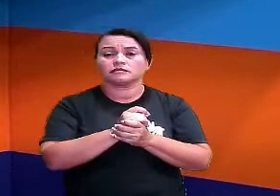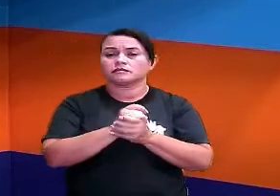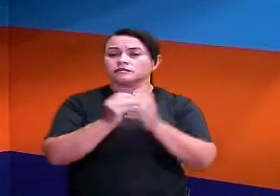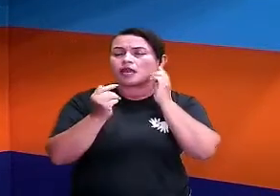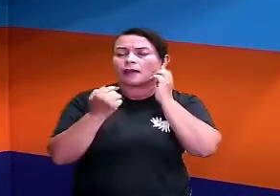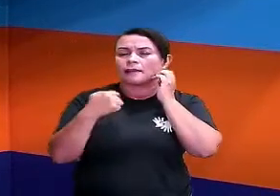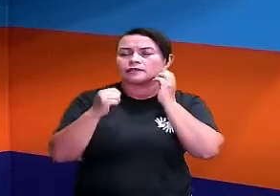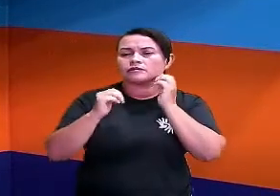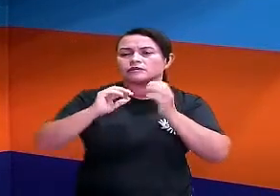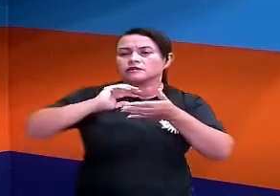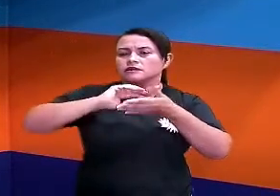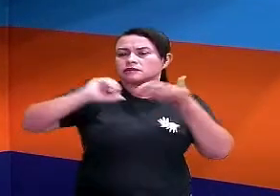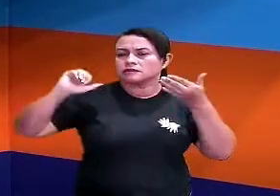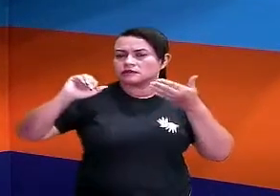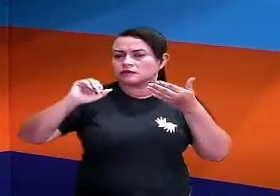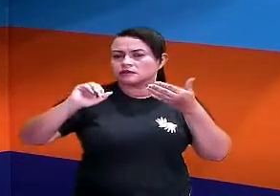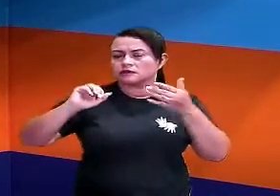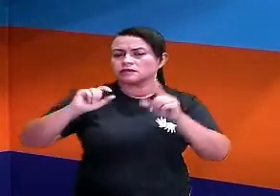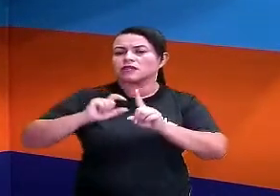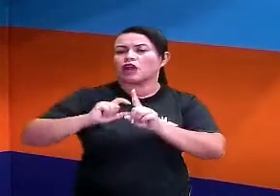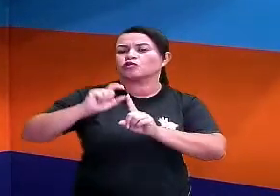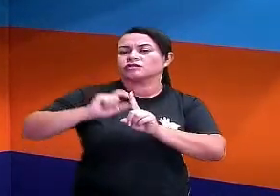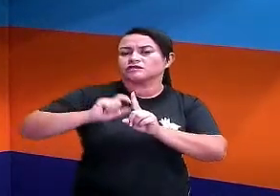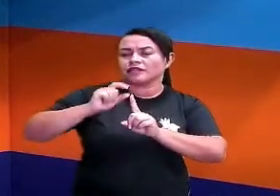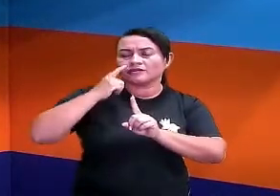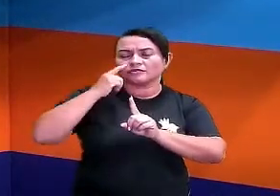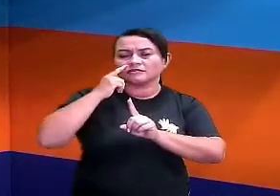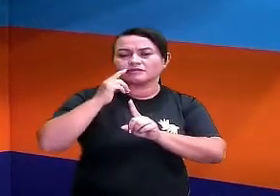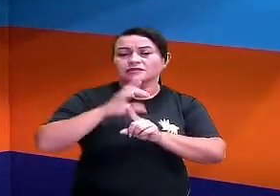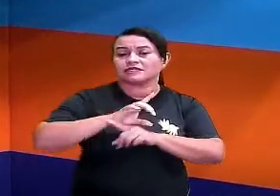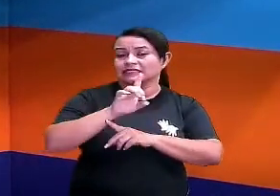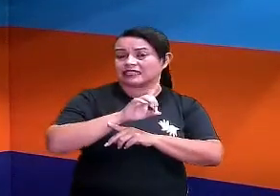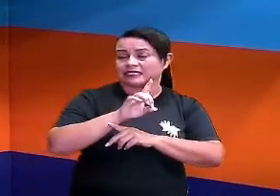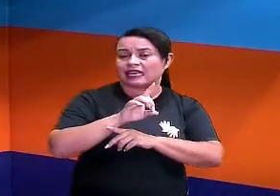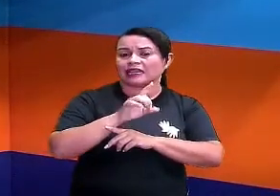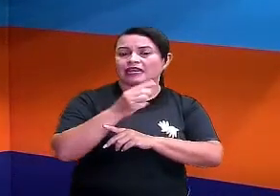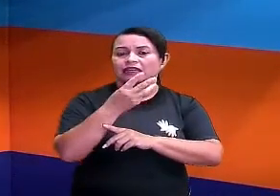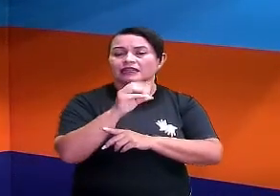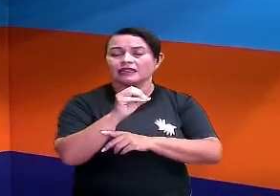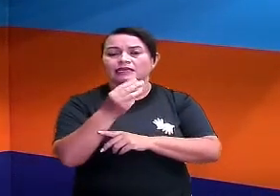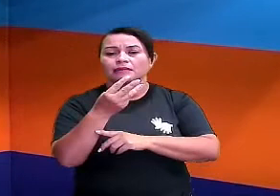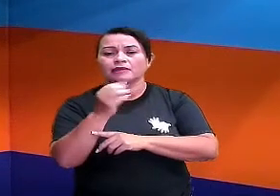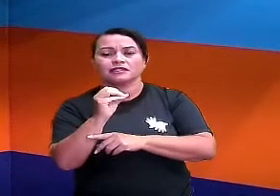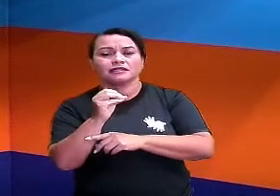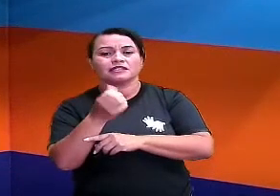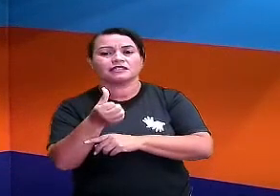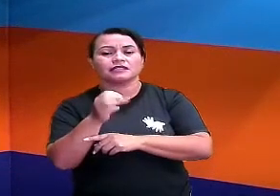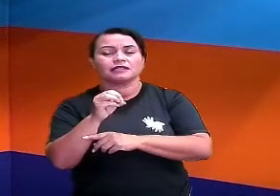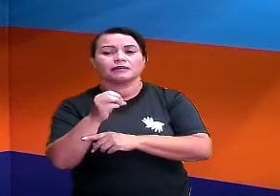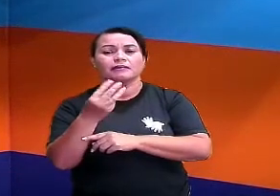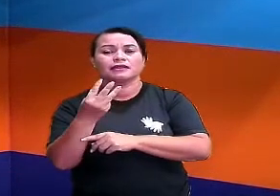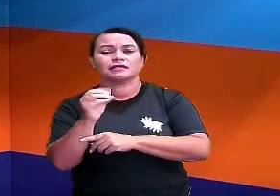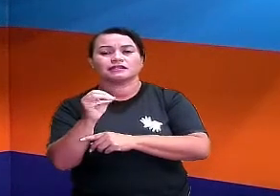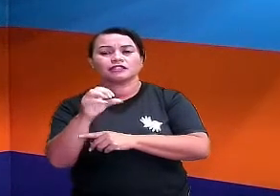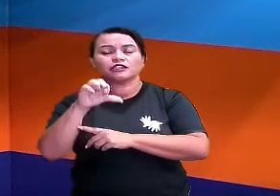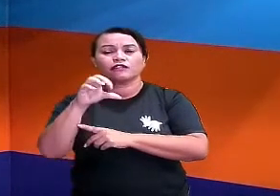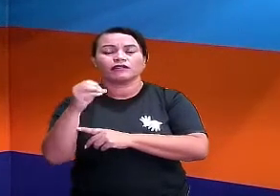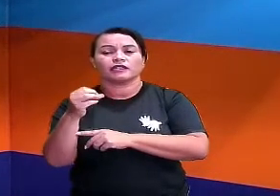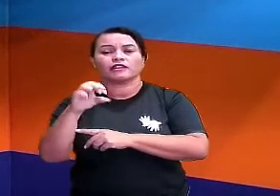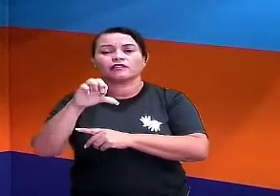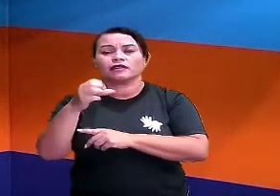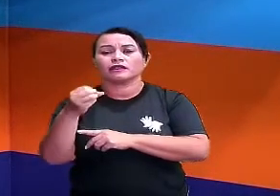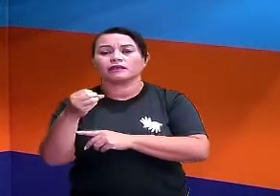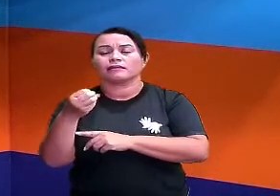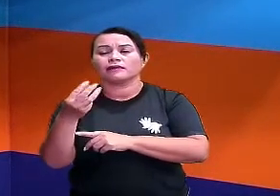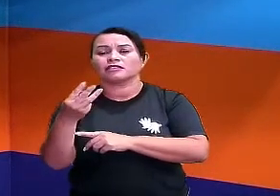as unidades. Vamos para as dezenas. 30 mais 30, 60. Mais 30, 90. 90 mais